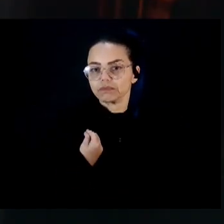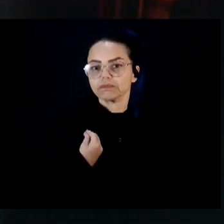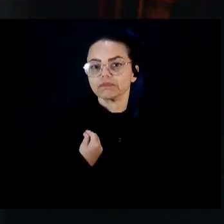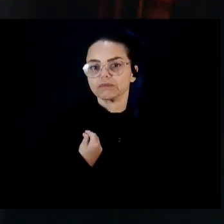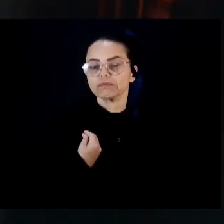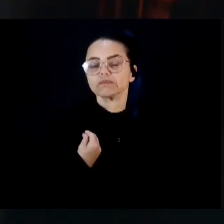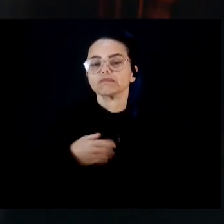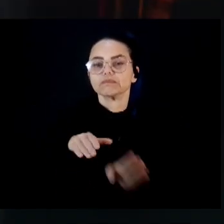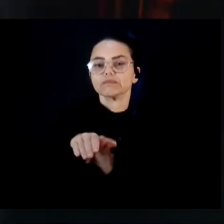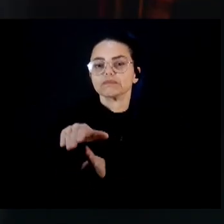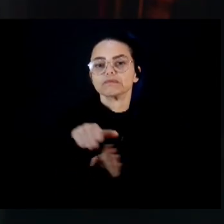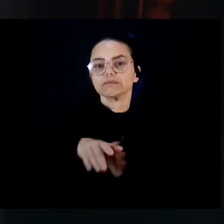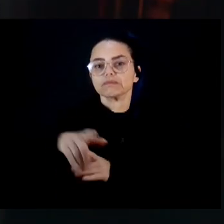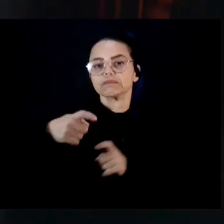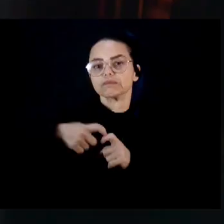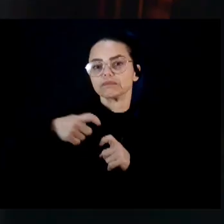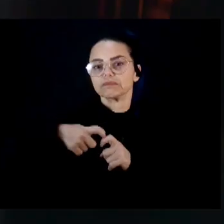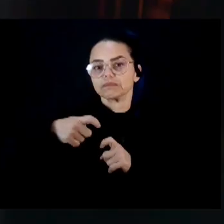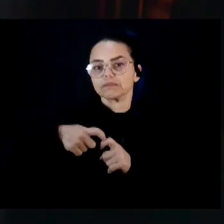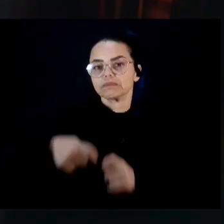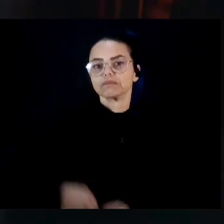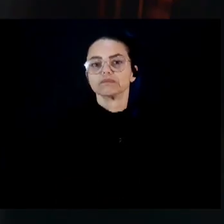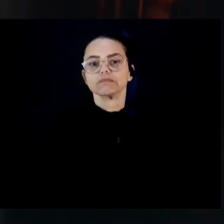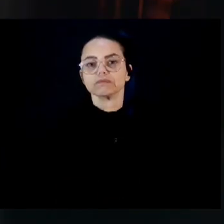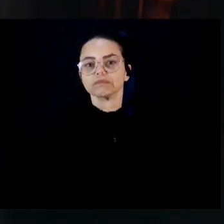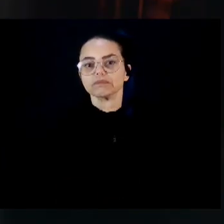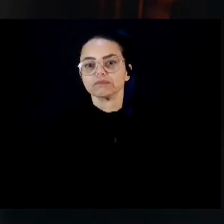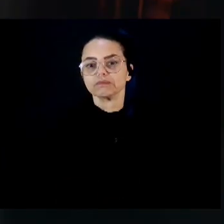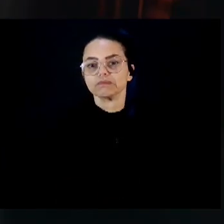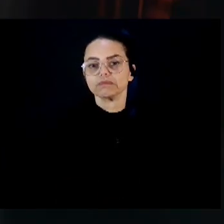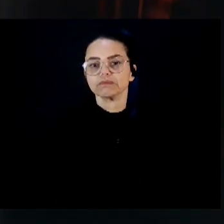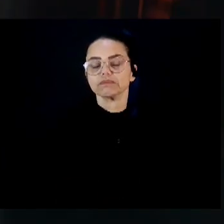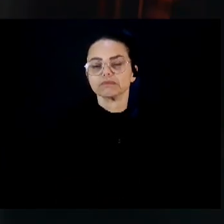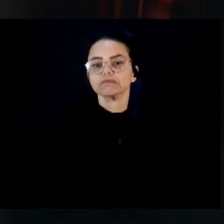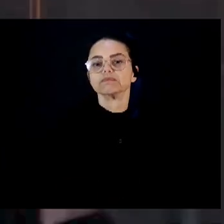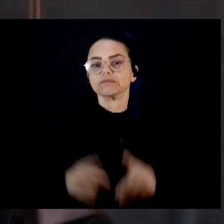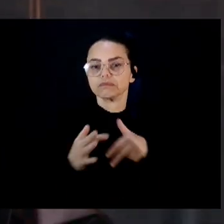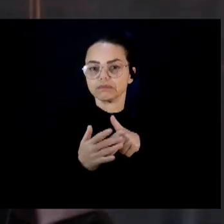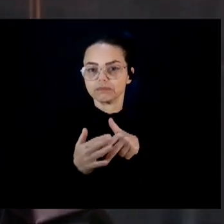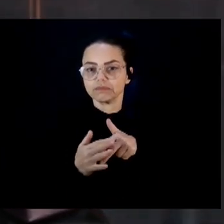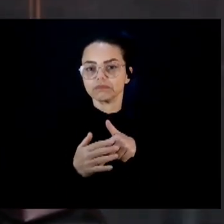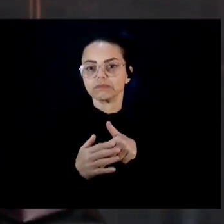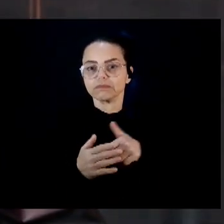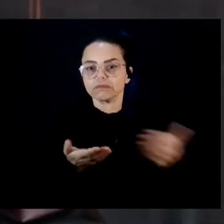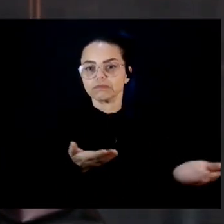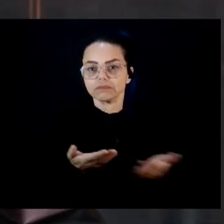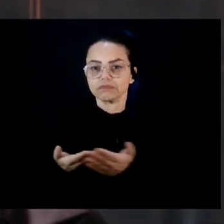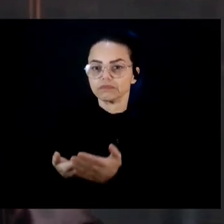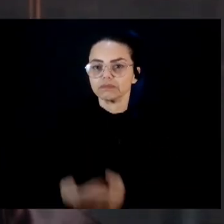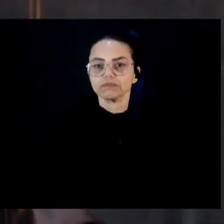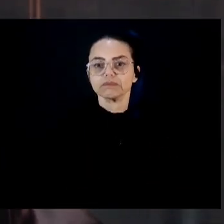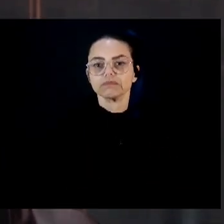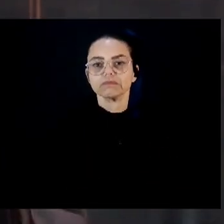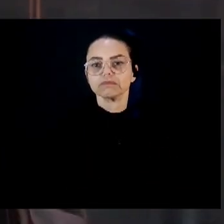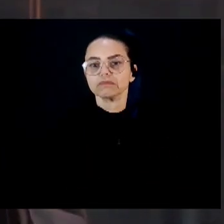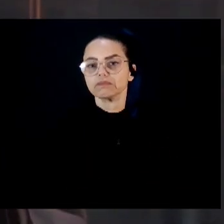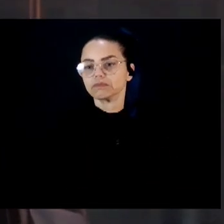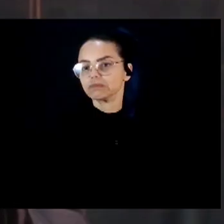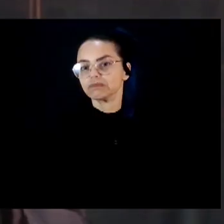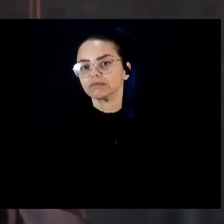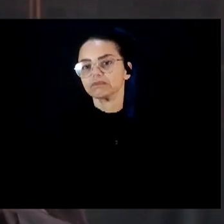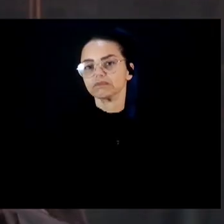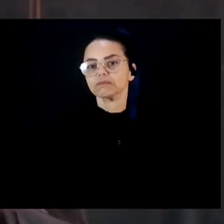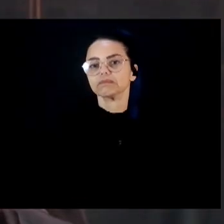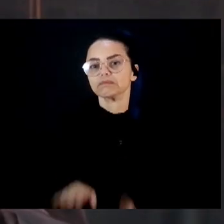orientação médica, doutora. E tem pacientes que eu recebo no consultório que falam assim, que chegam às vezes,